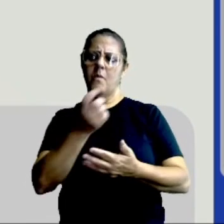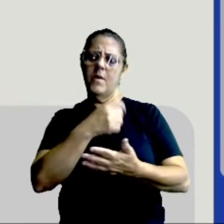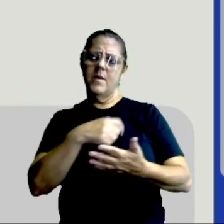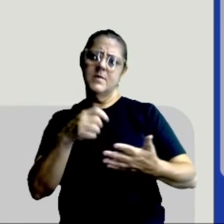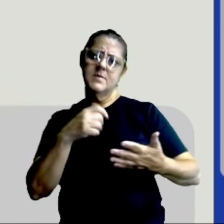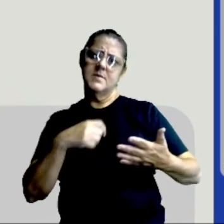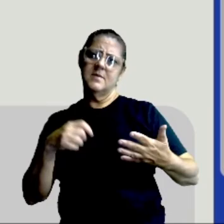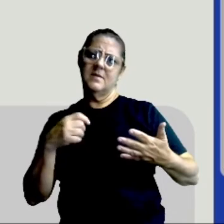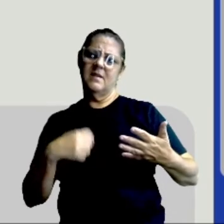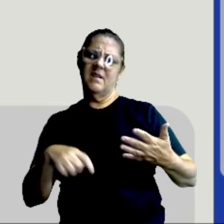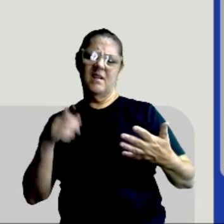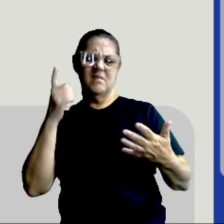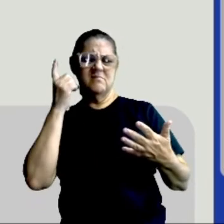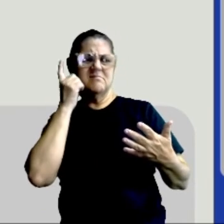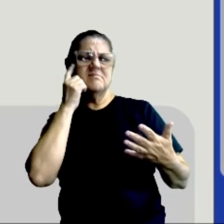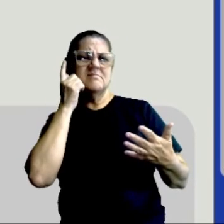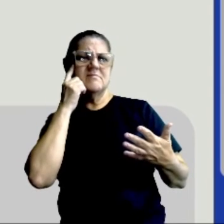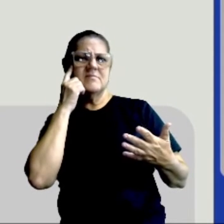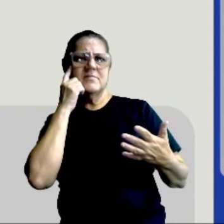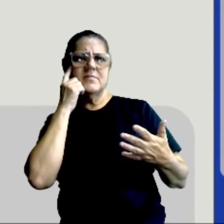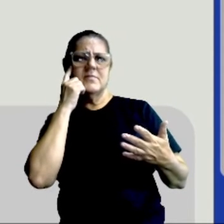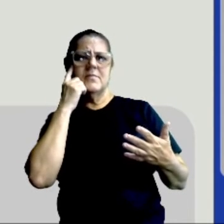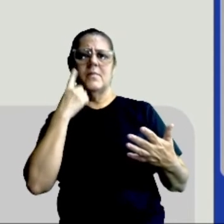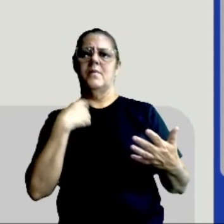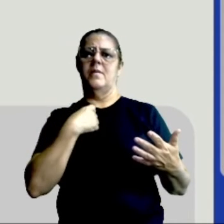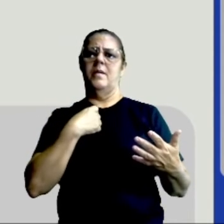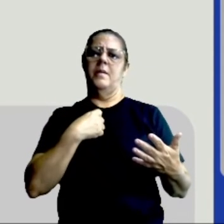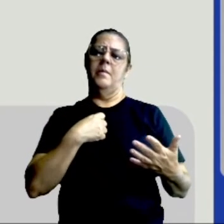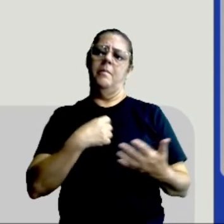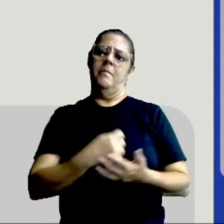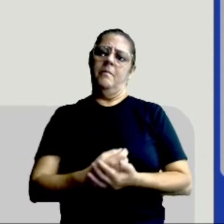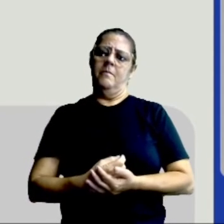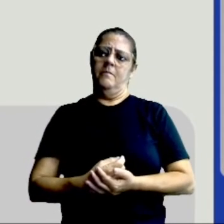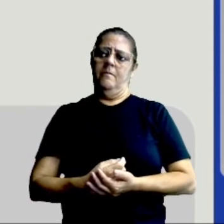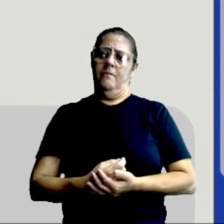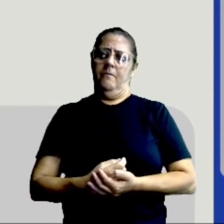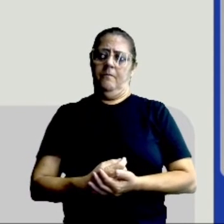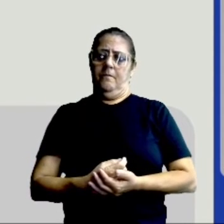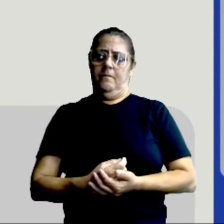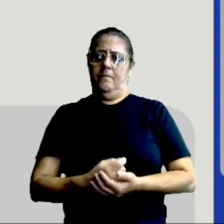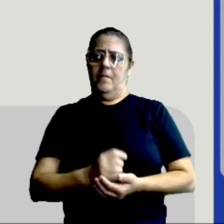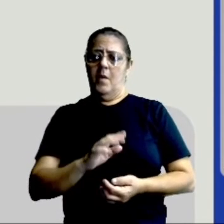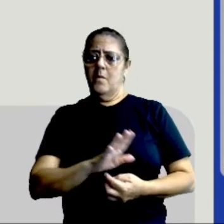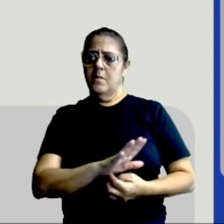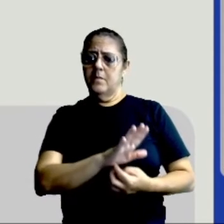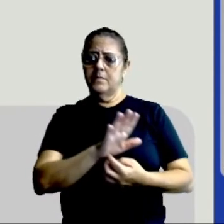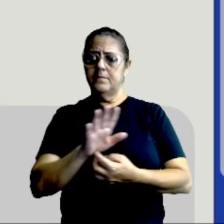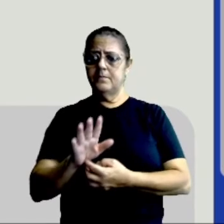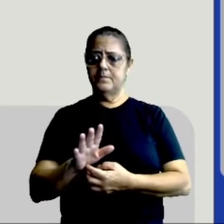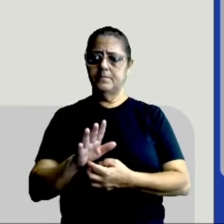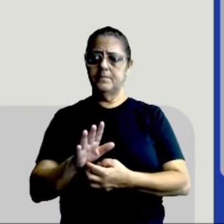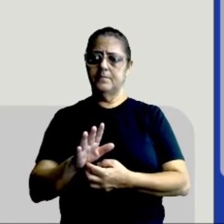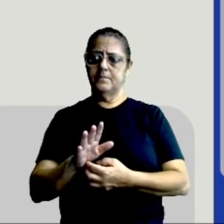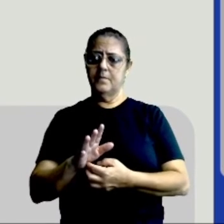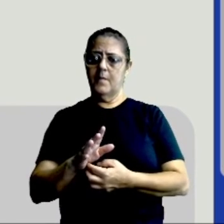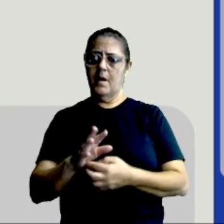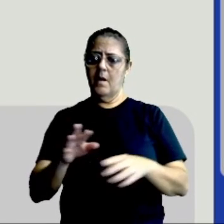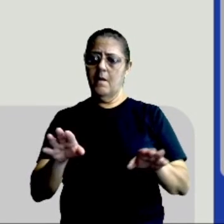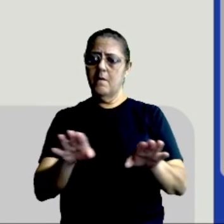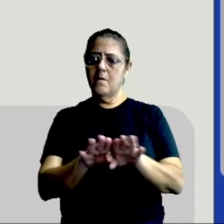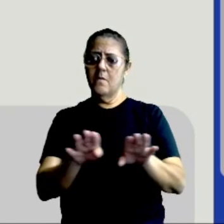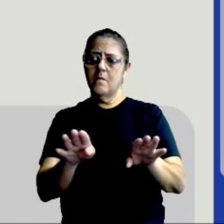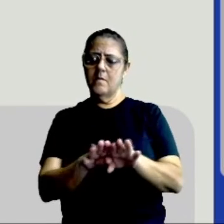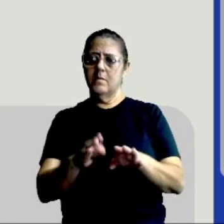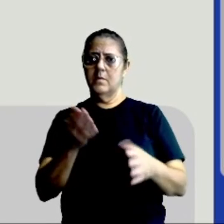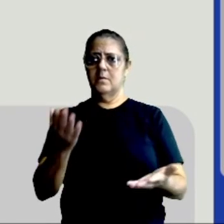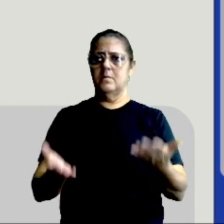escreve? Como é que a gente pode, como é que a gente tem uma expressão aqui que represente essa igualdade